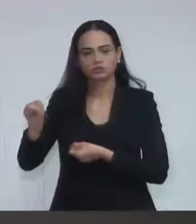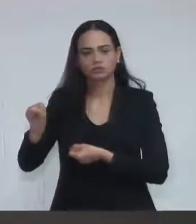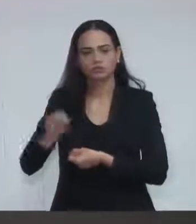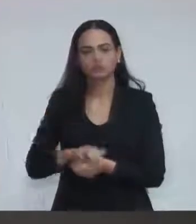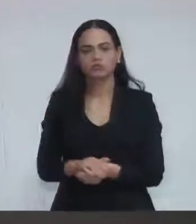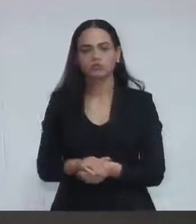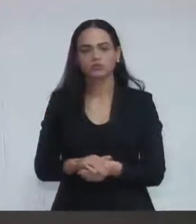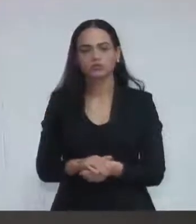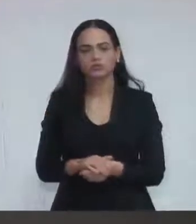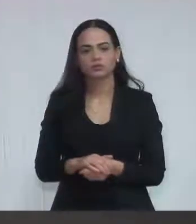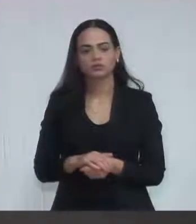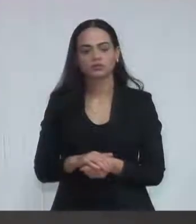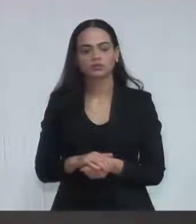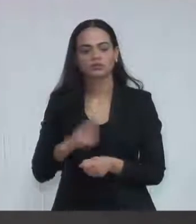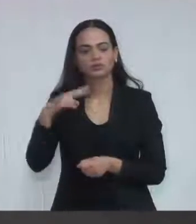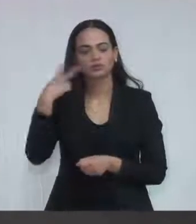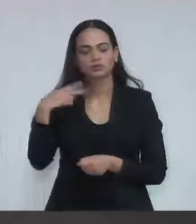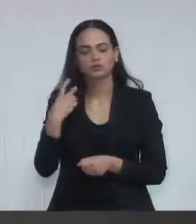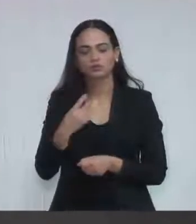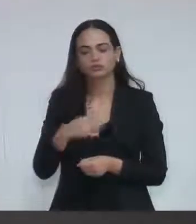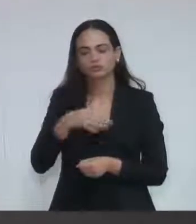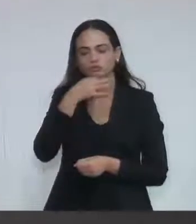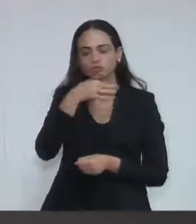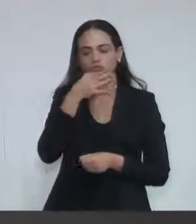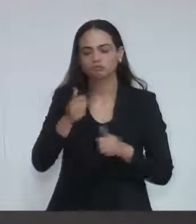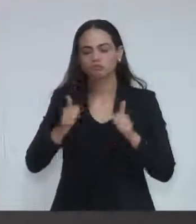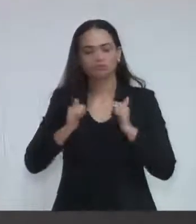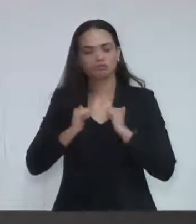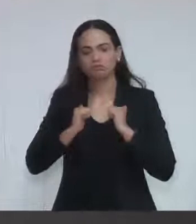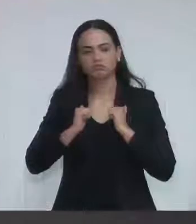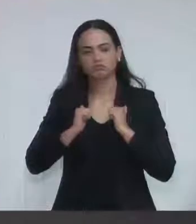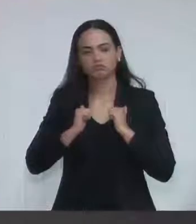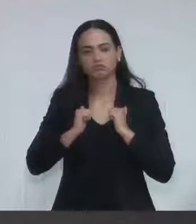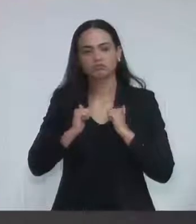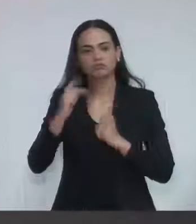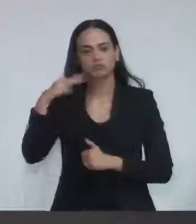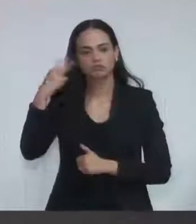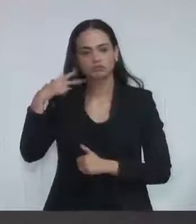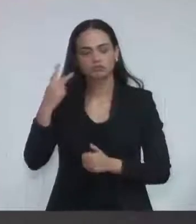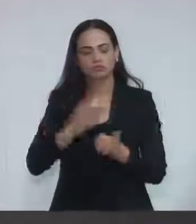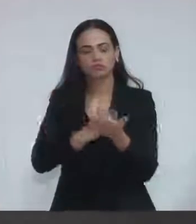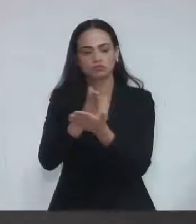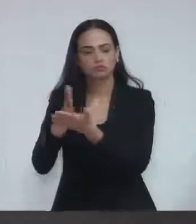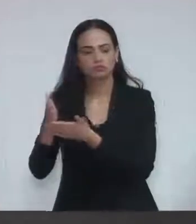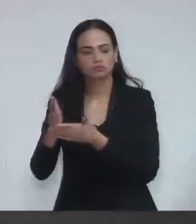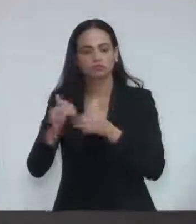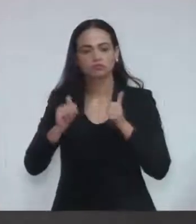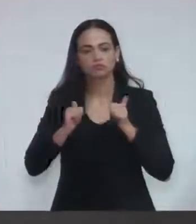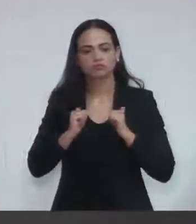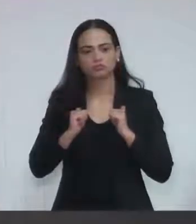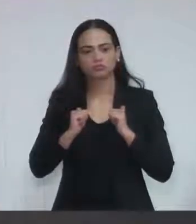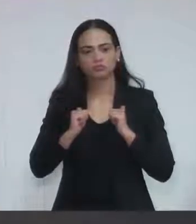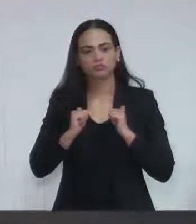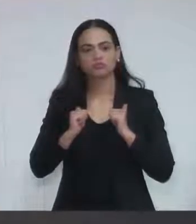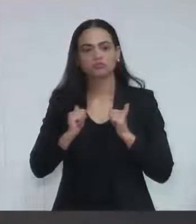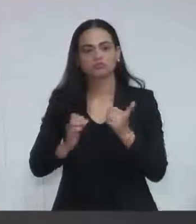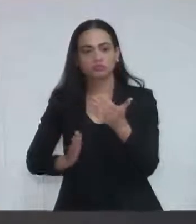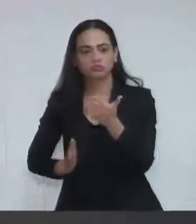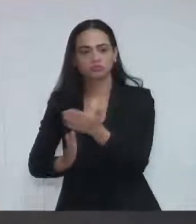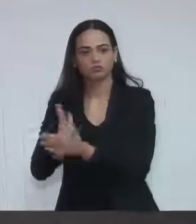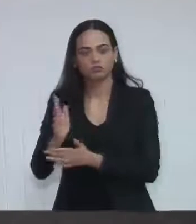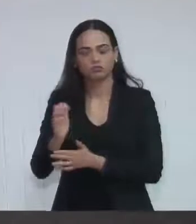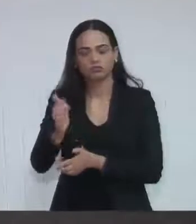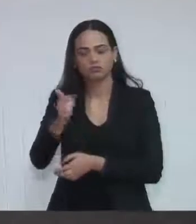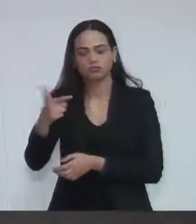Não havendo nenhuma manifestação de liderança, está em votação única. Os vereadores que aprovam permaneçam como se encontram. Aprovado por 12